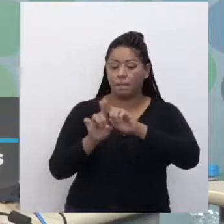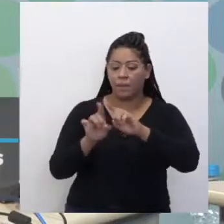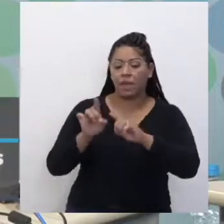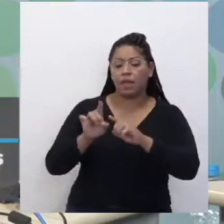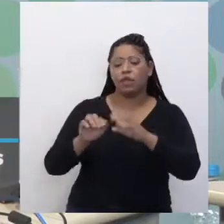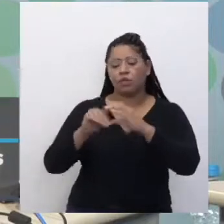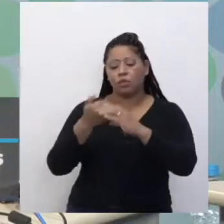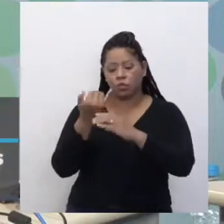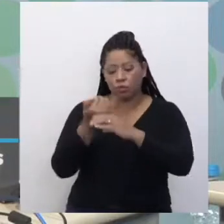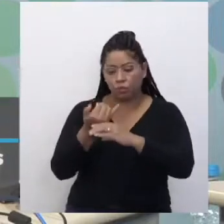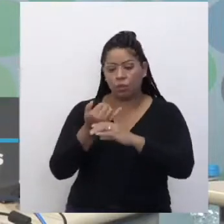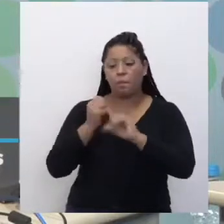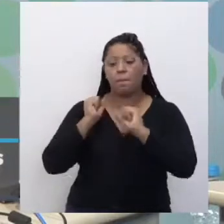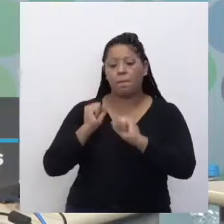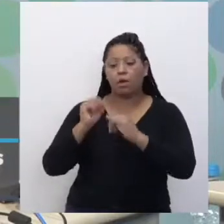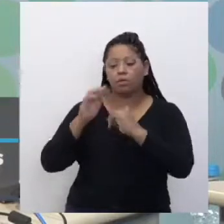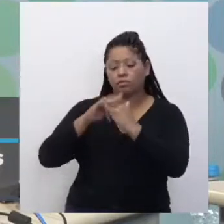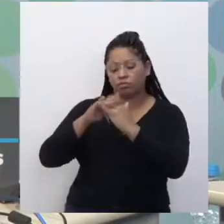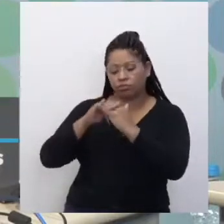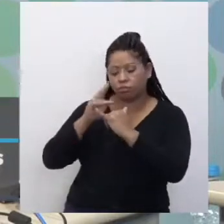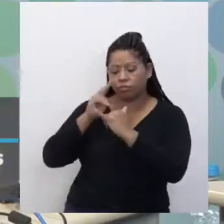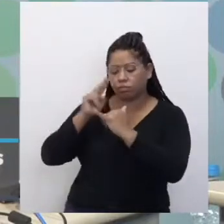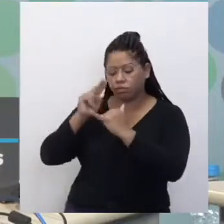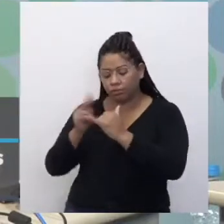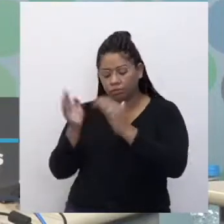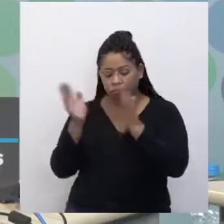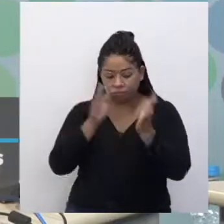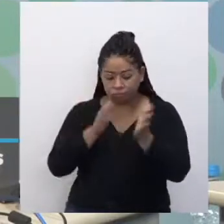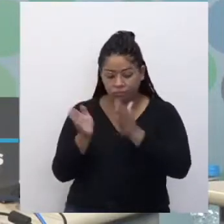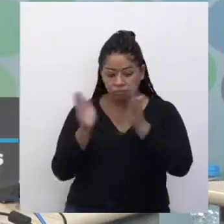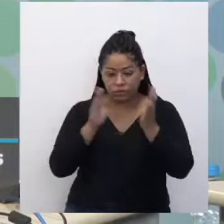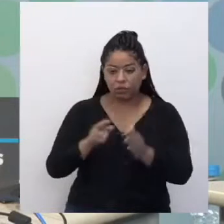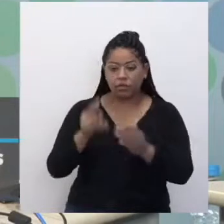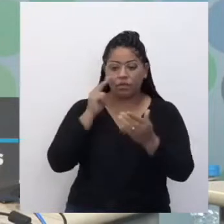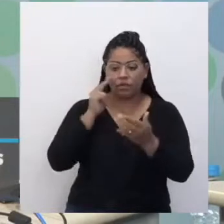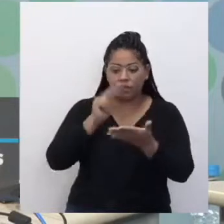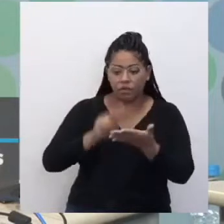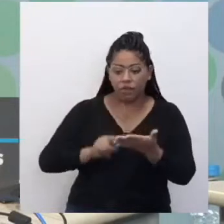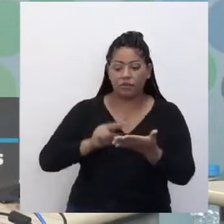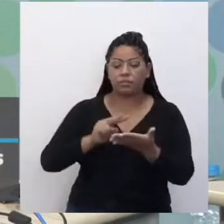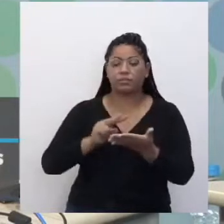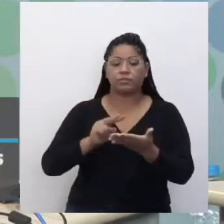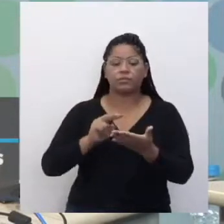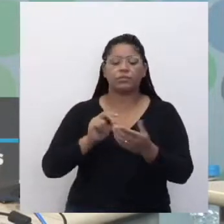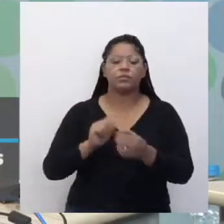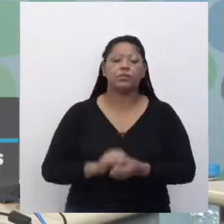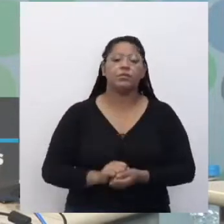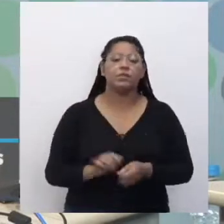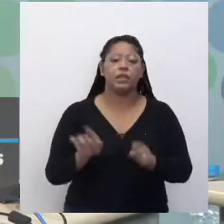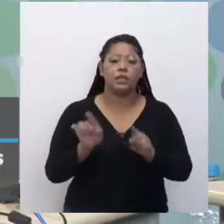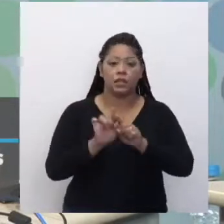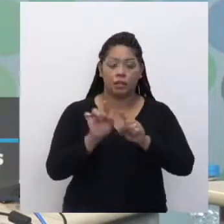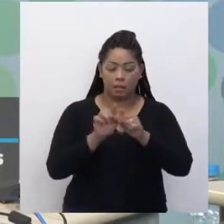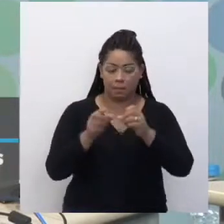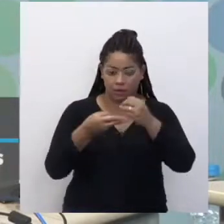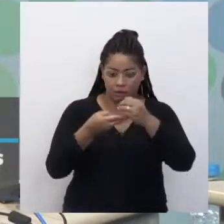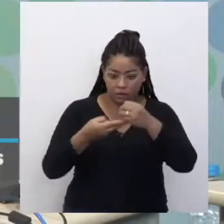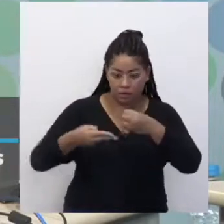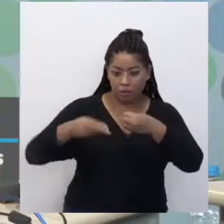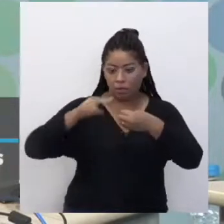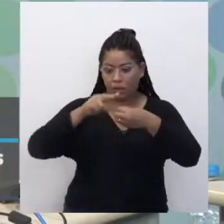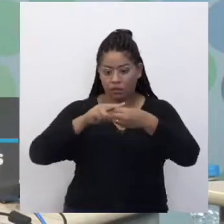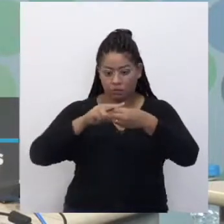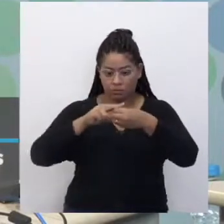YouTube. Vocês vão poder retomar quantas vezes quiser, inclusive utilizando esta aula para a recuperação aí.